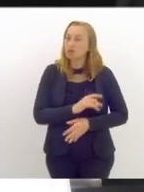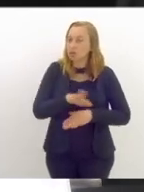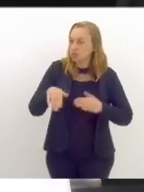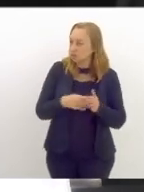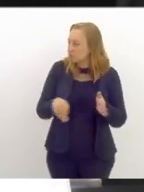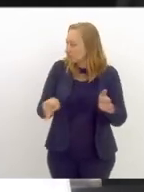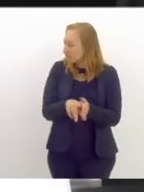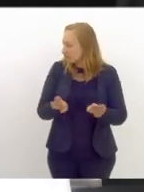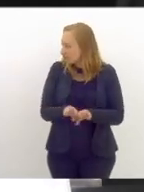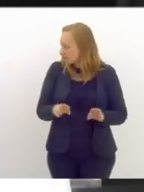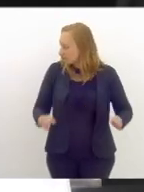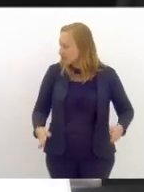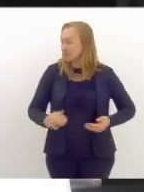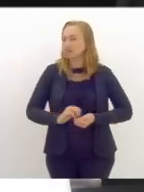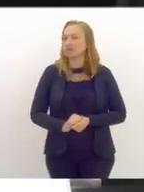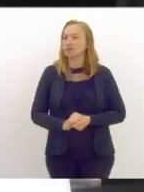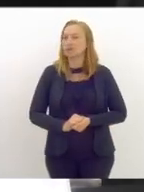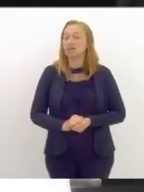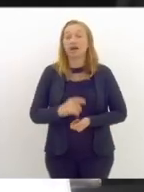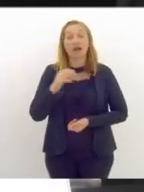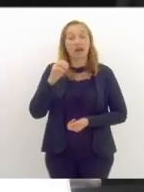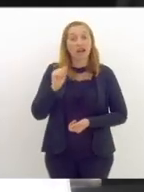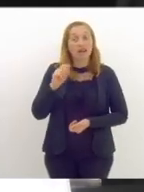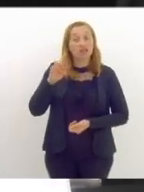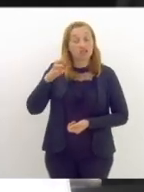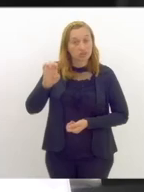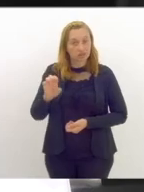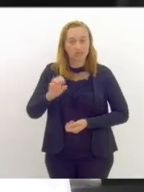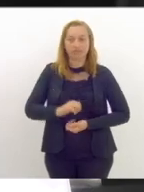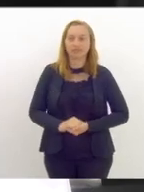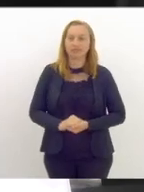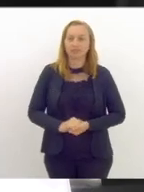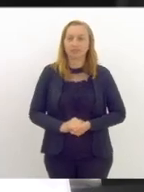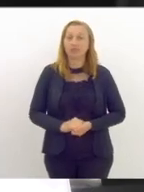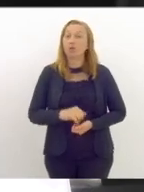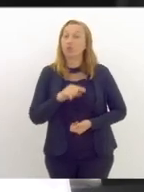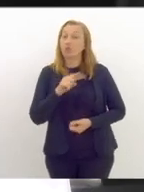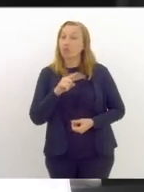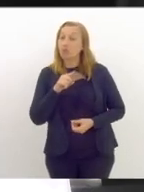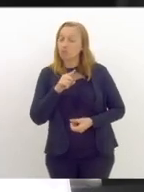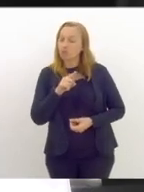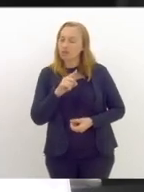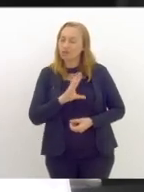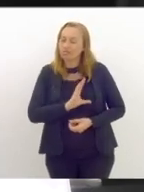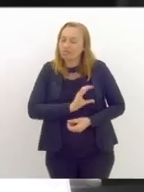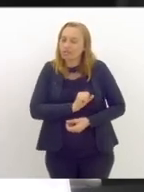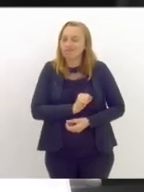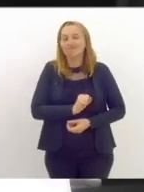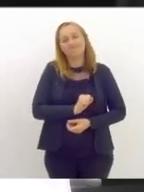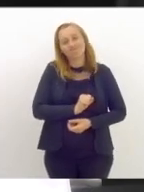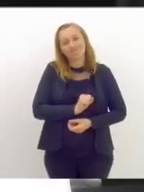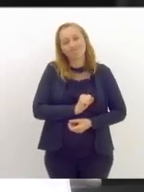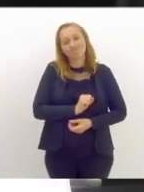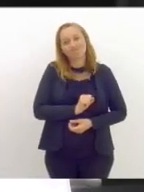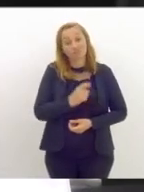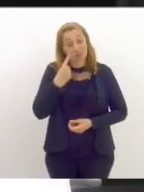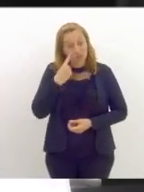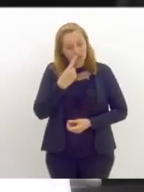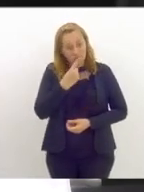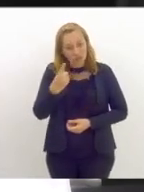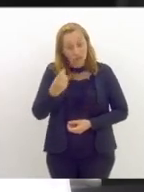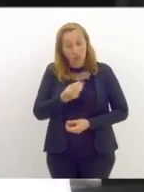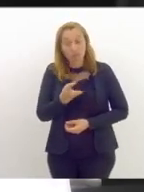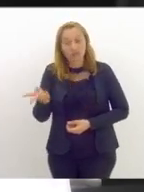mesa aqui presente. Alexandre, como você é querido, olha só essa plateia,